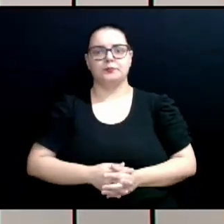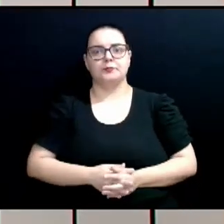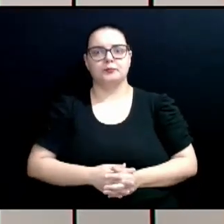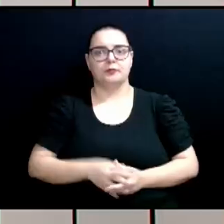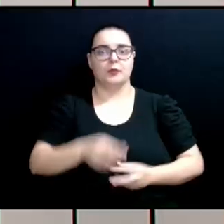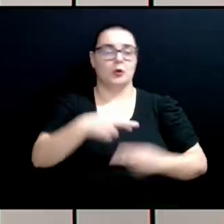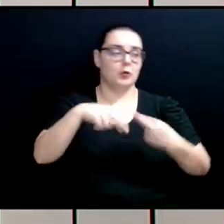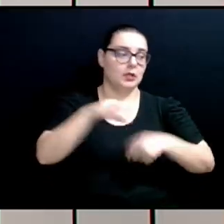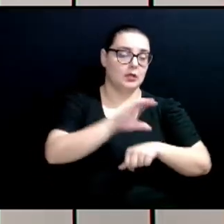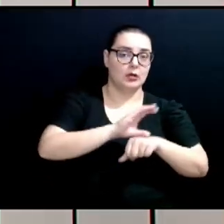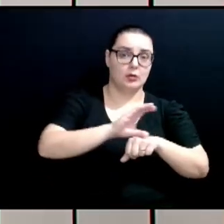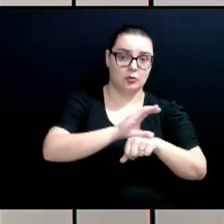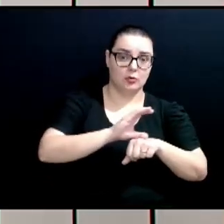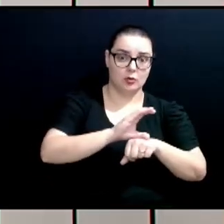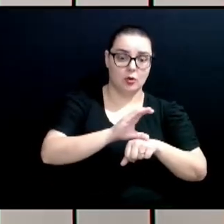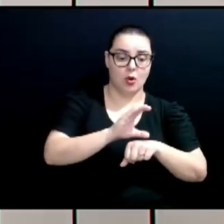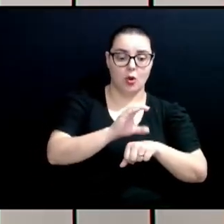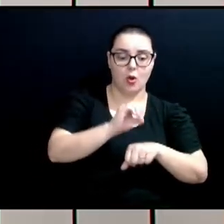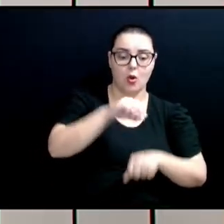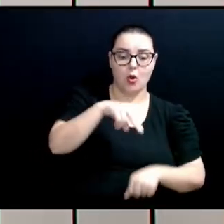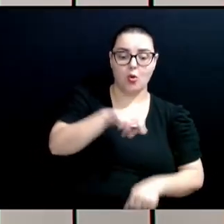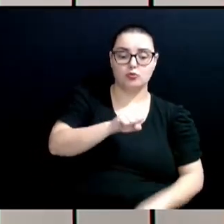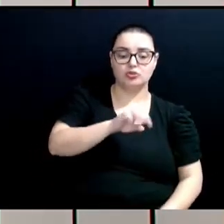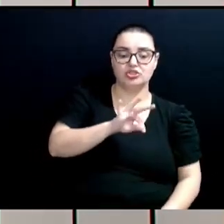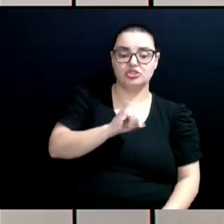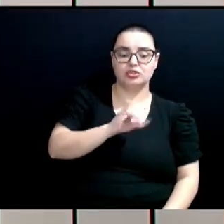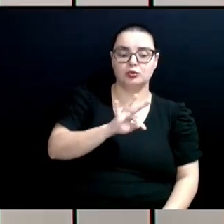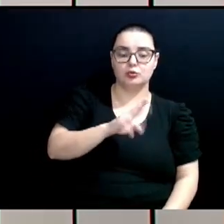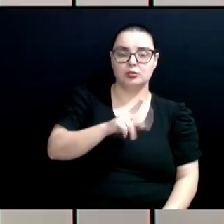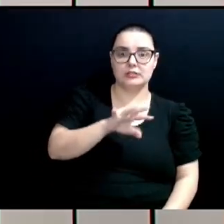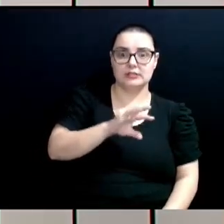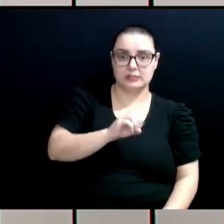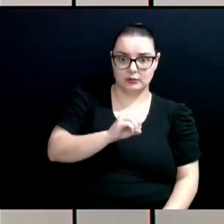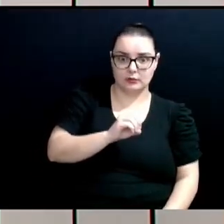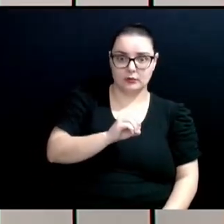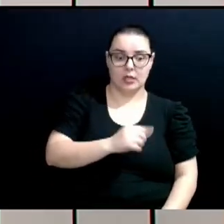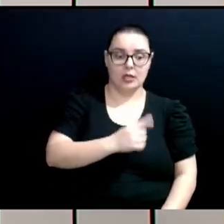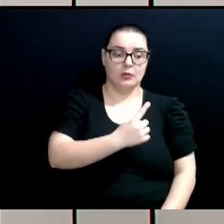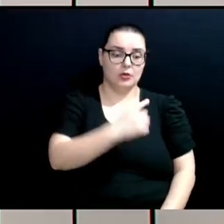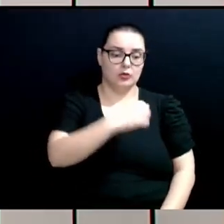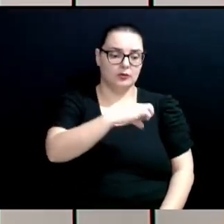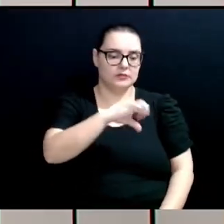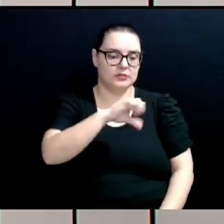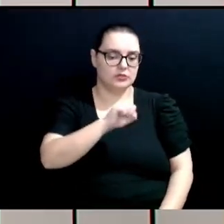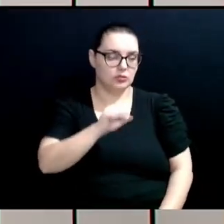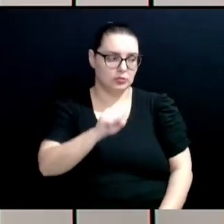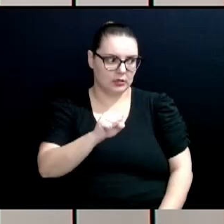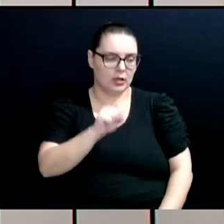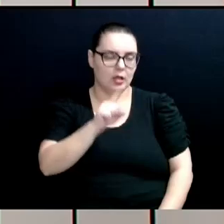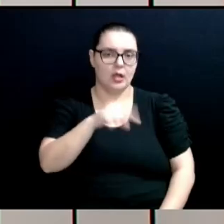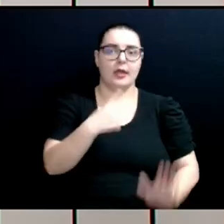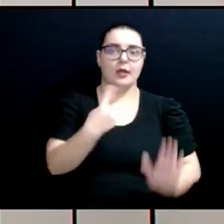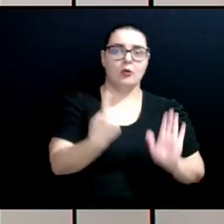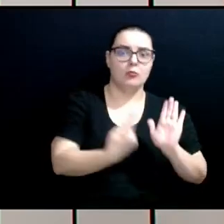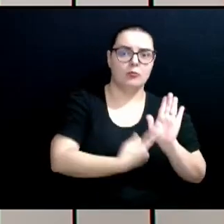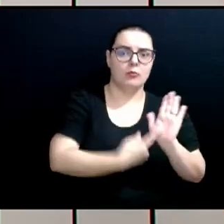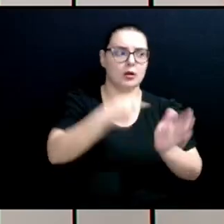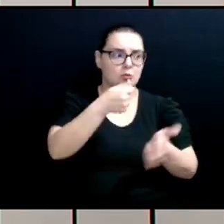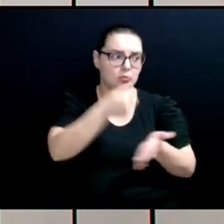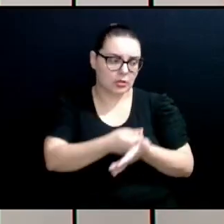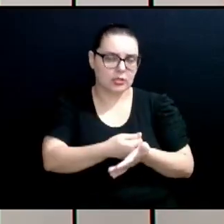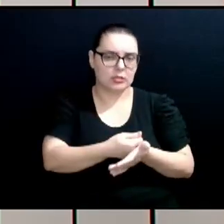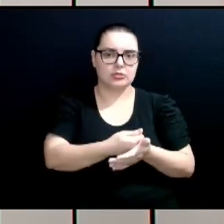né? Essa Constituição de 1988 é, de fato, um marco que garante os direitos dos